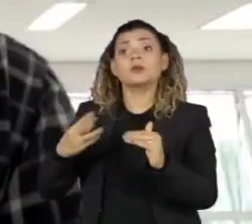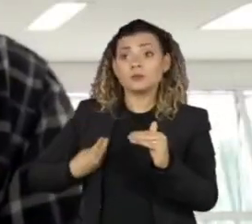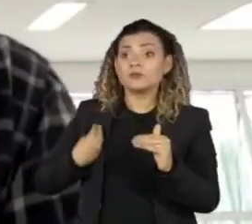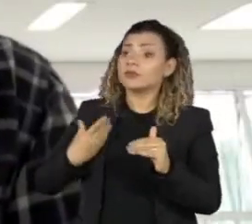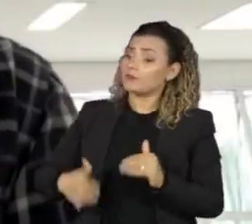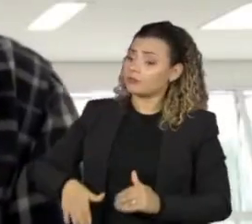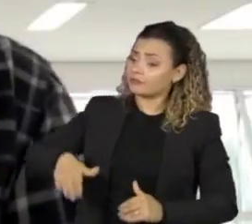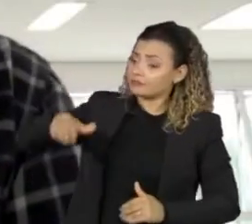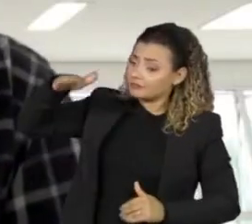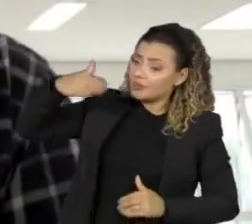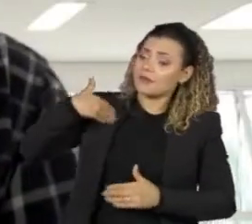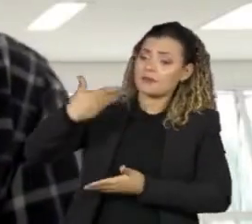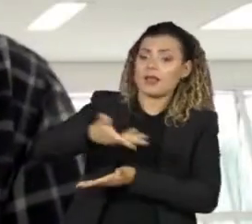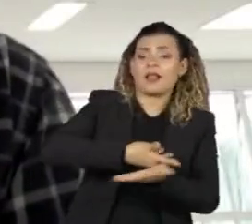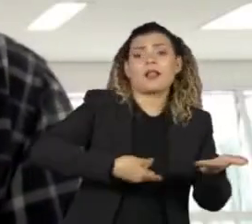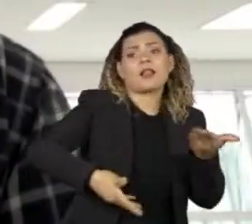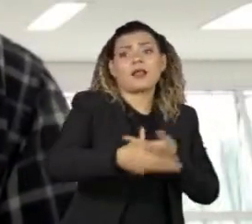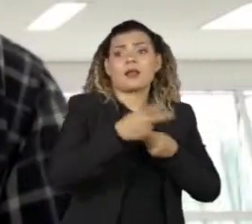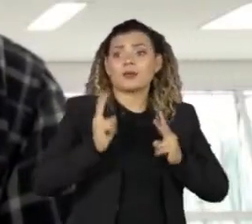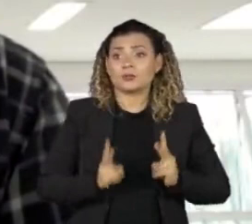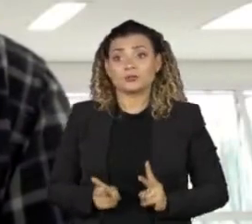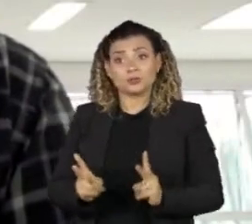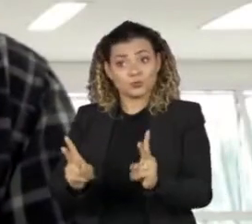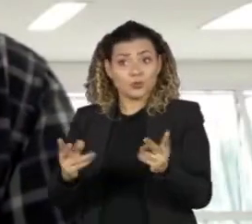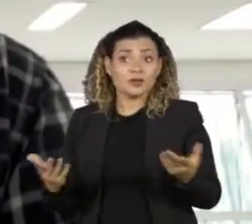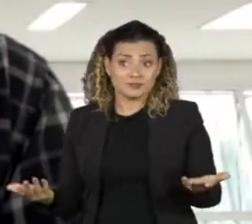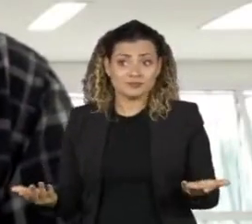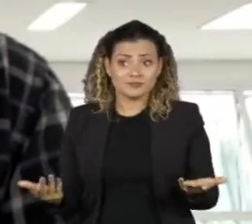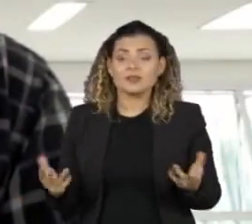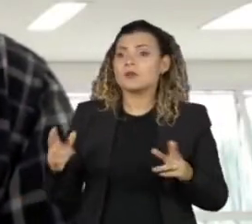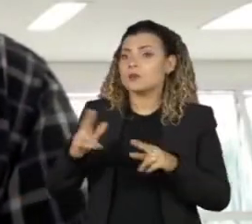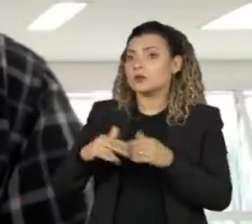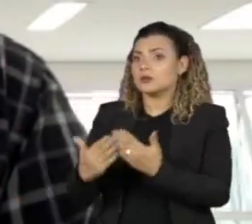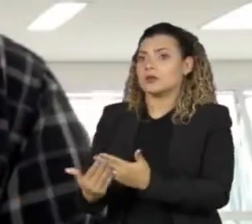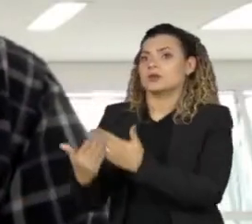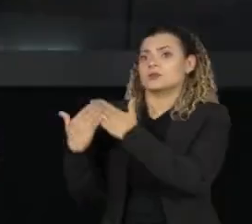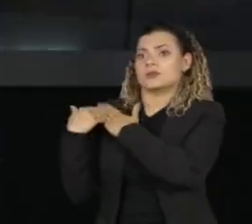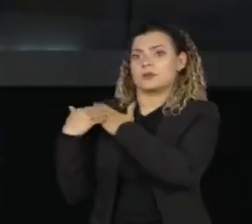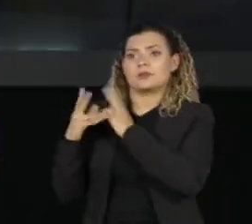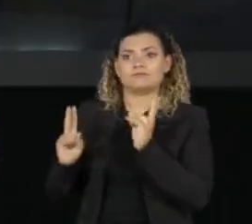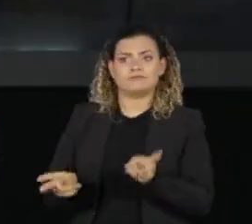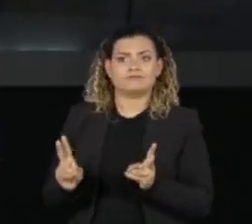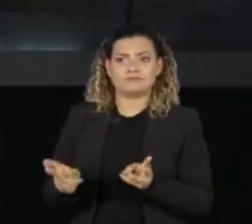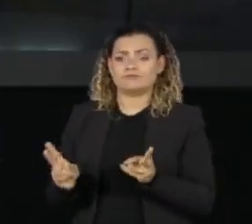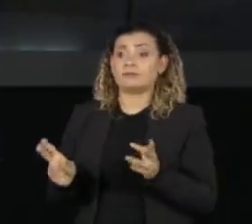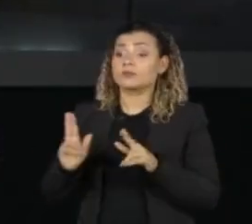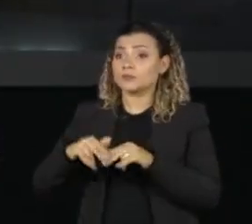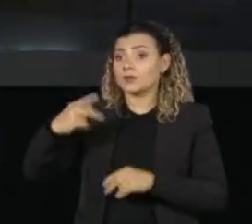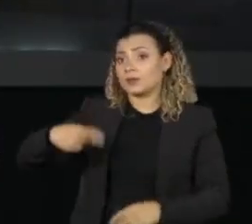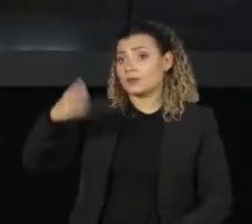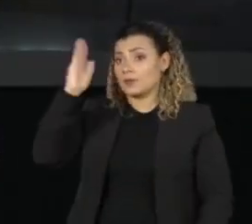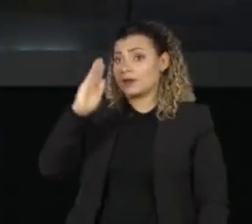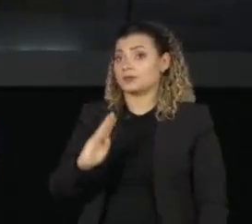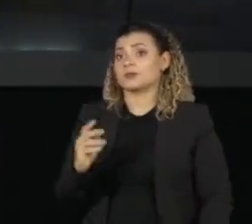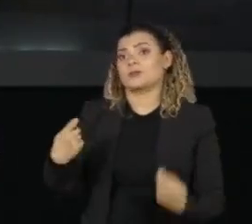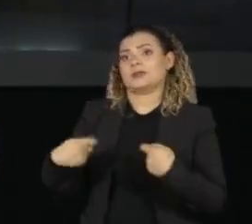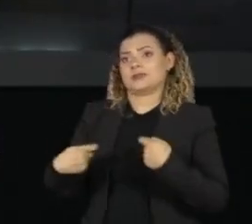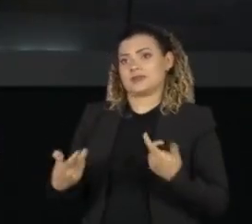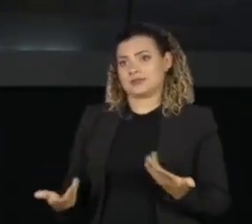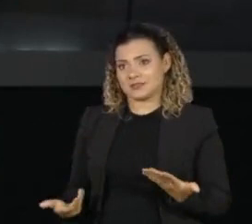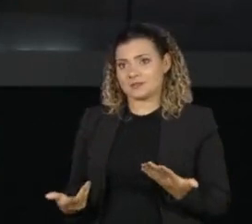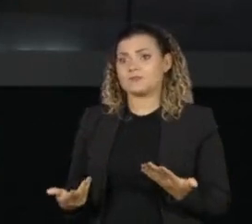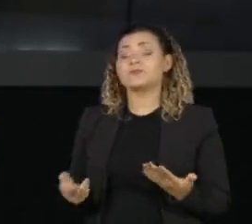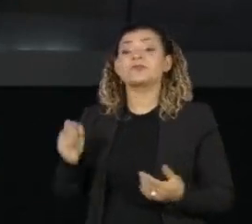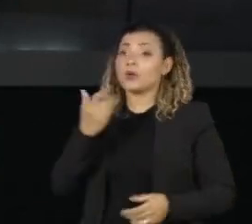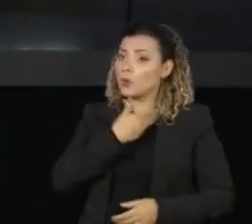de um indivíduo. Chefes políticos também têm essa responsabilidade, né? E é isso que o Brasil precisa hoje, né? Ou seja,